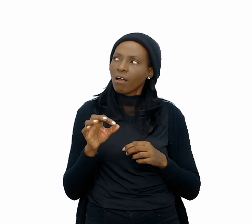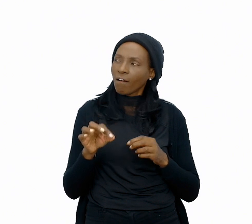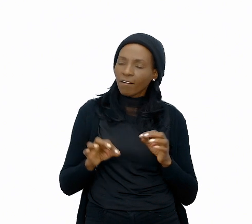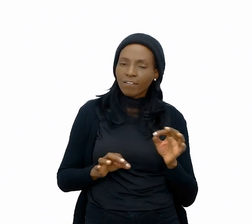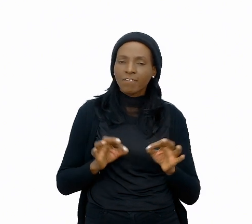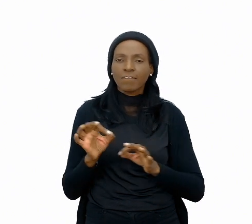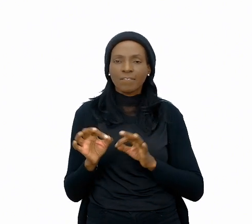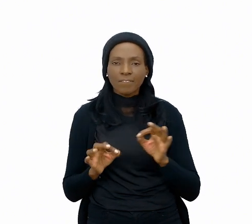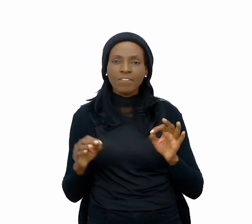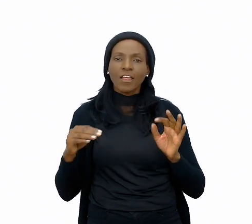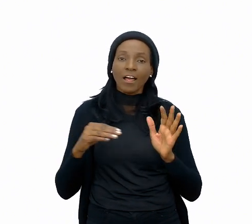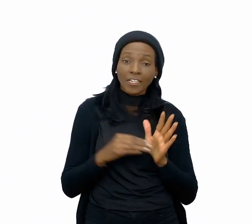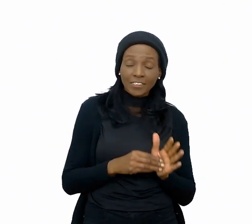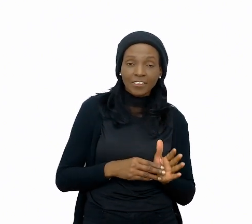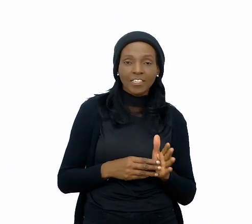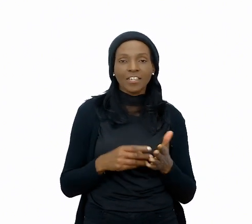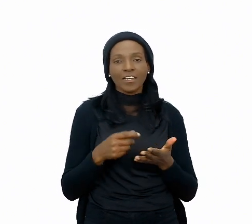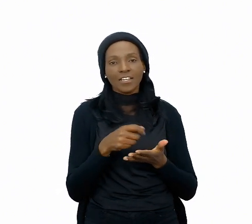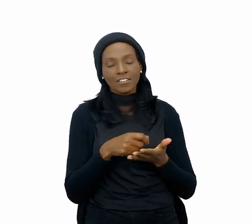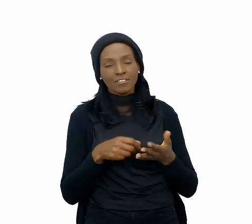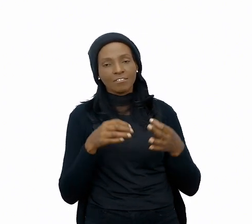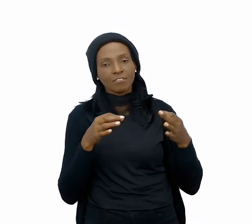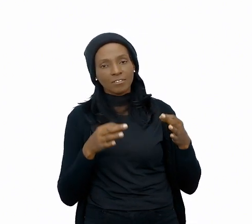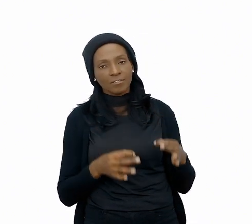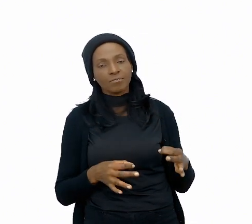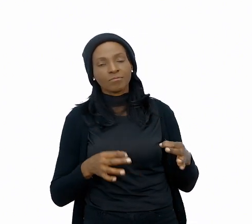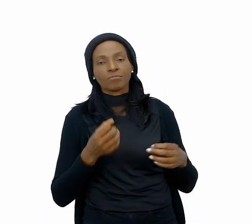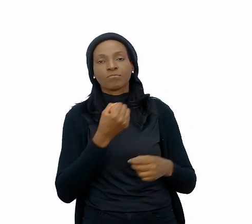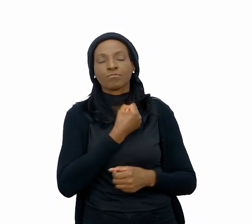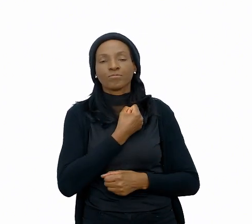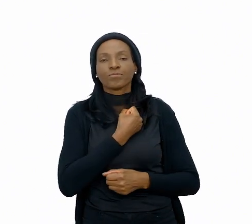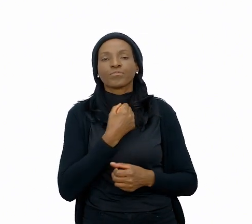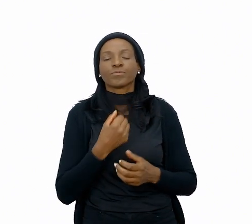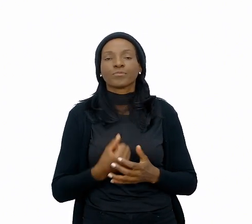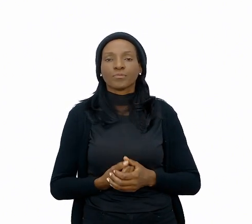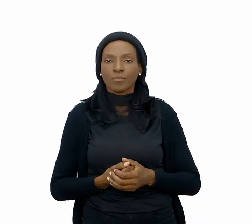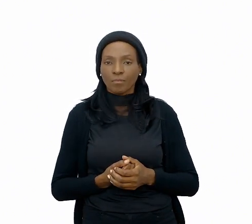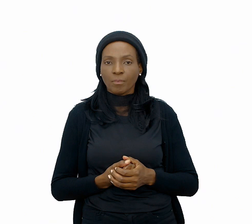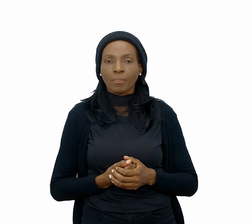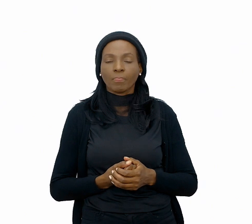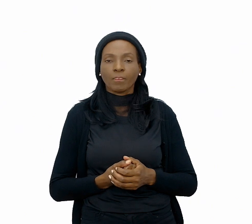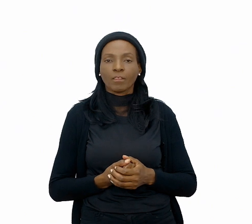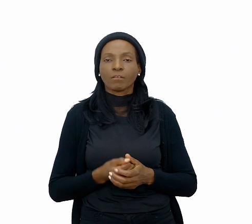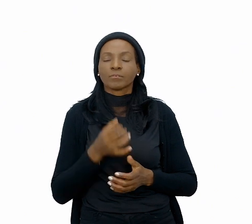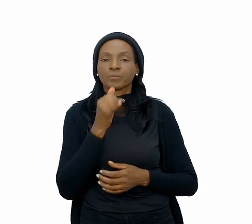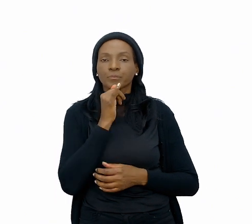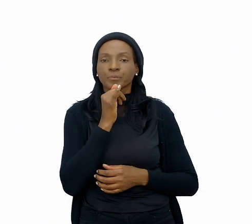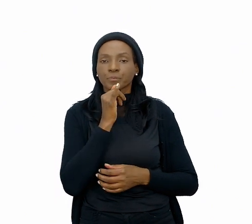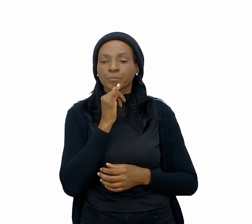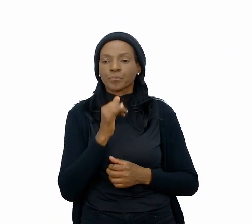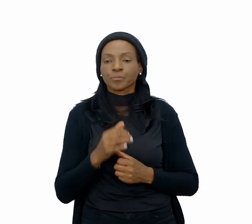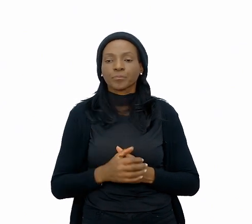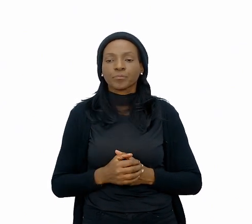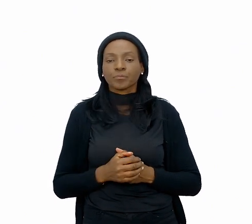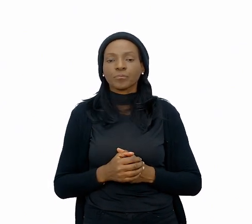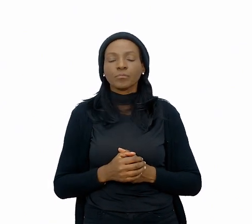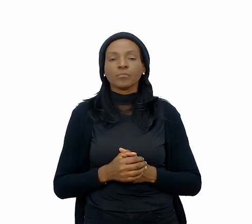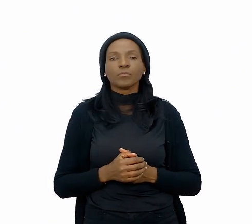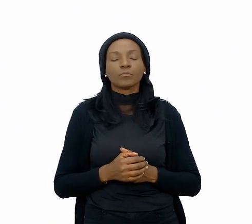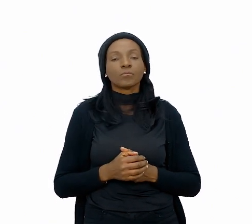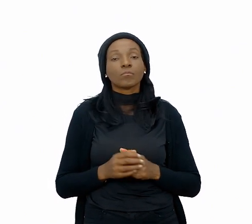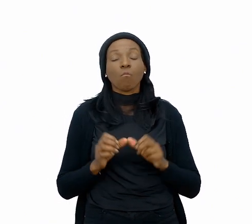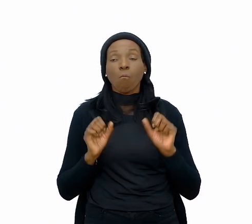escrita convencional dos números, né? Então, por exemplo, a gente